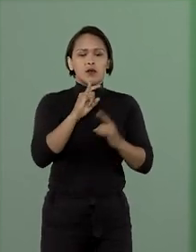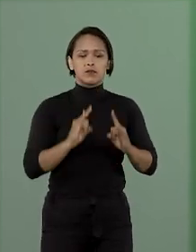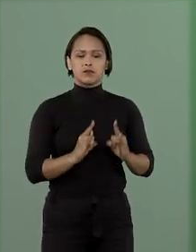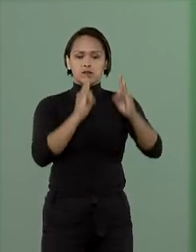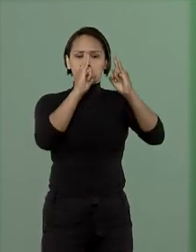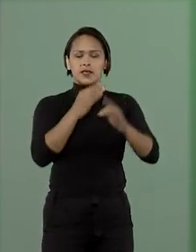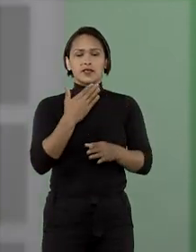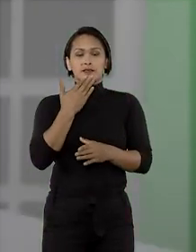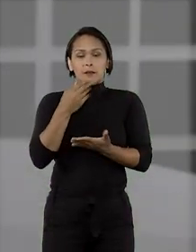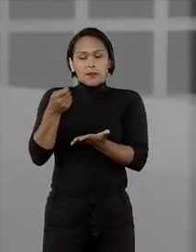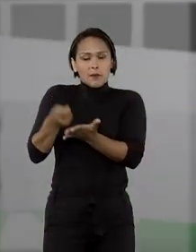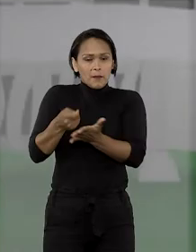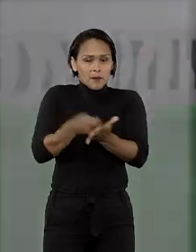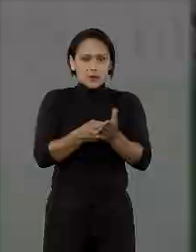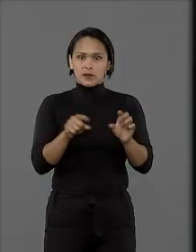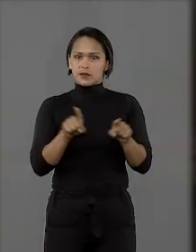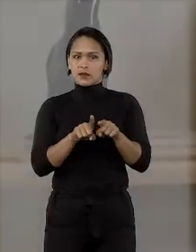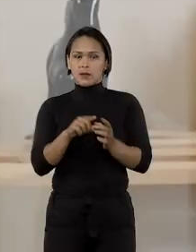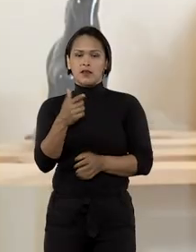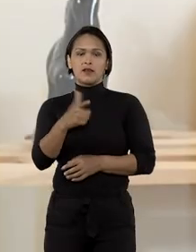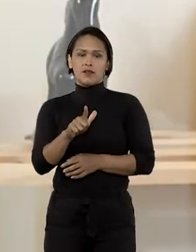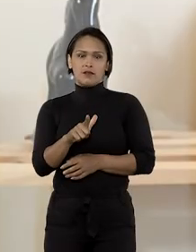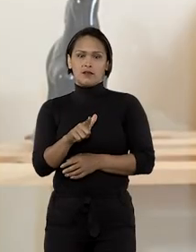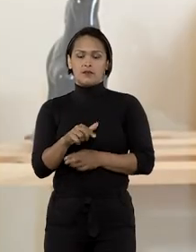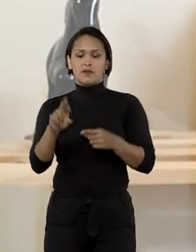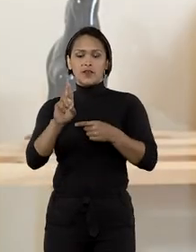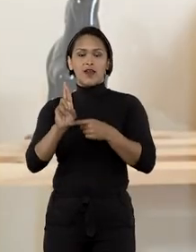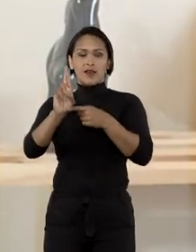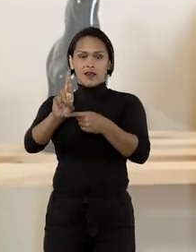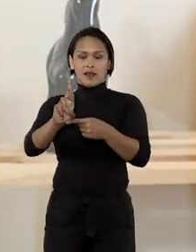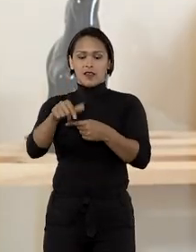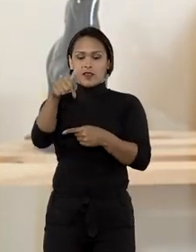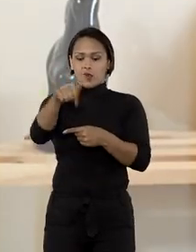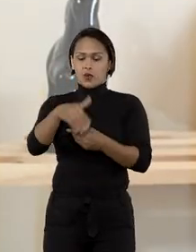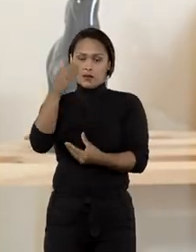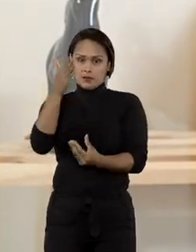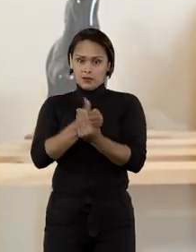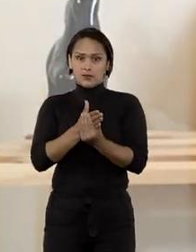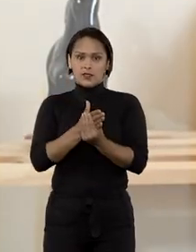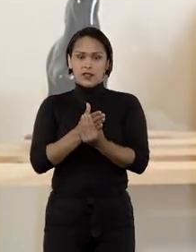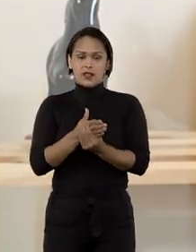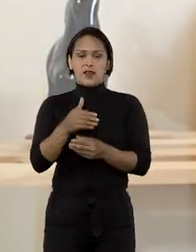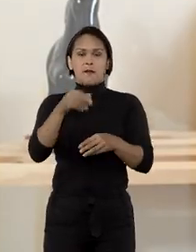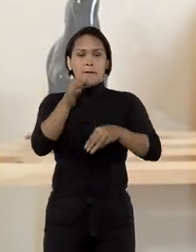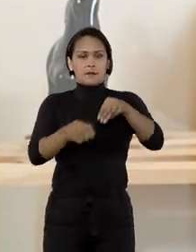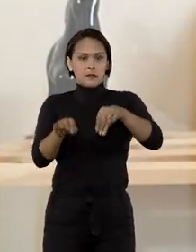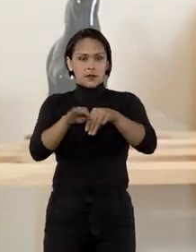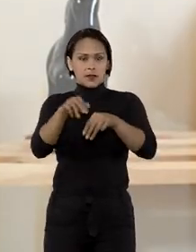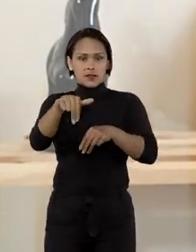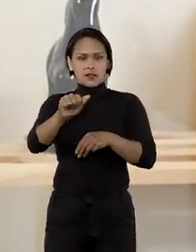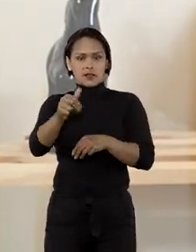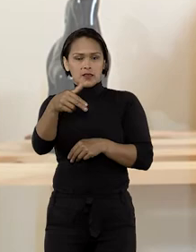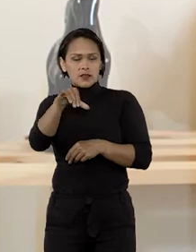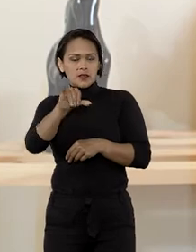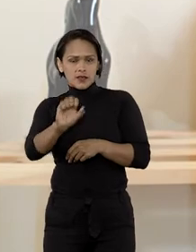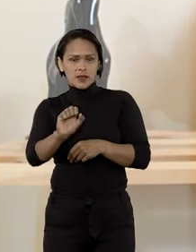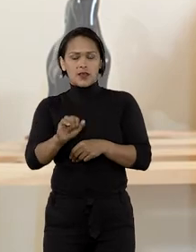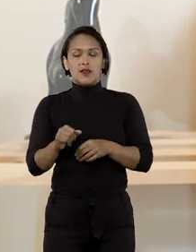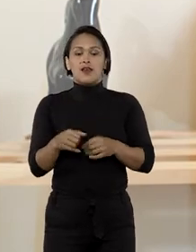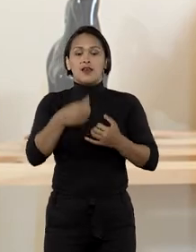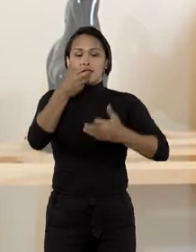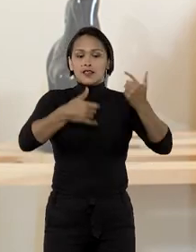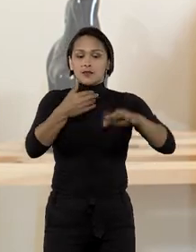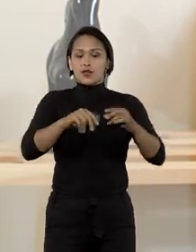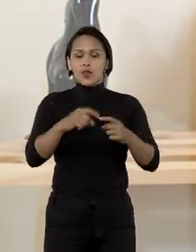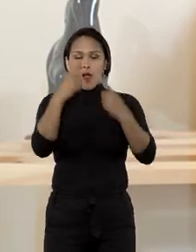de pagamento por elas. A relatora do caso no STJ, ministra Nancy Andrighi, explicou que a violação